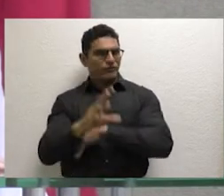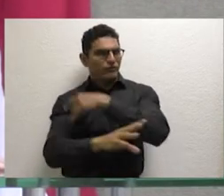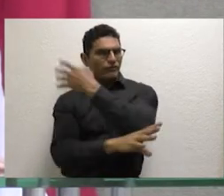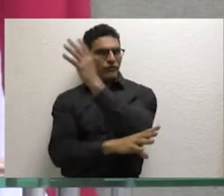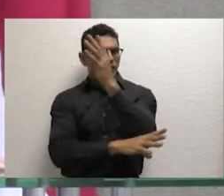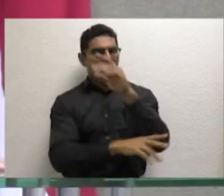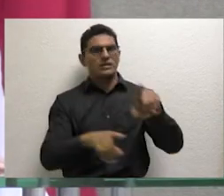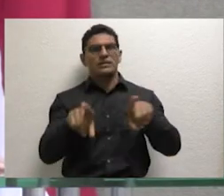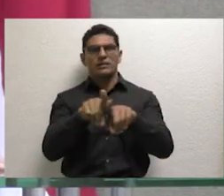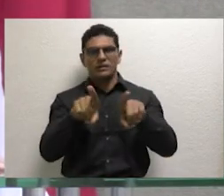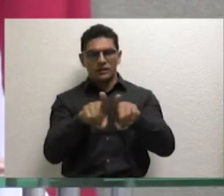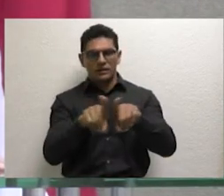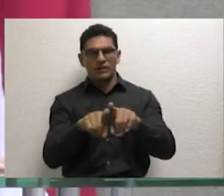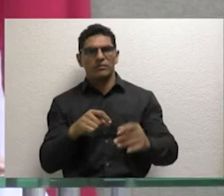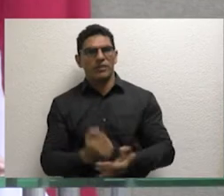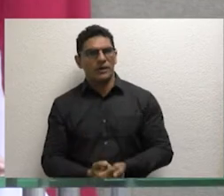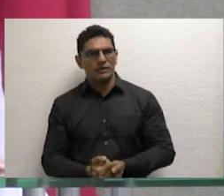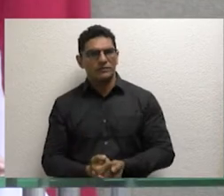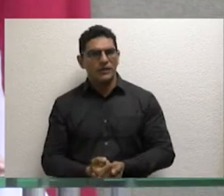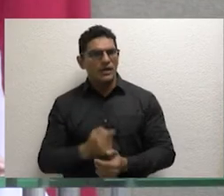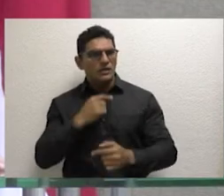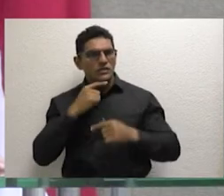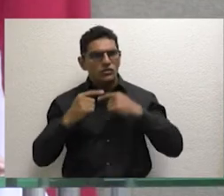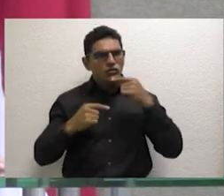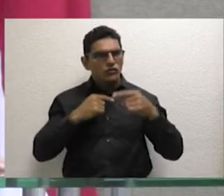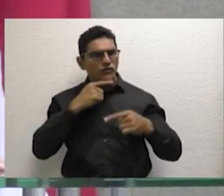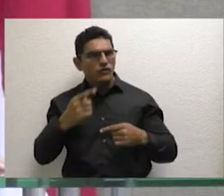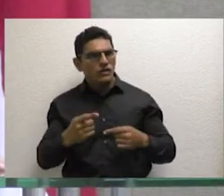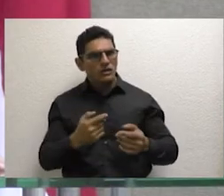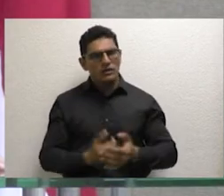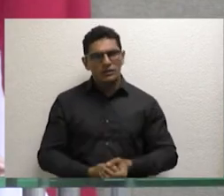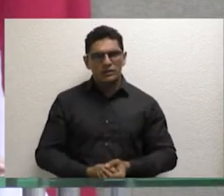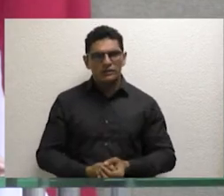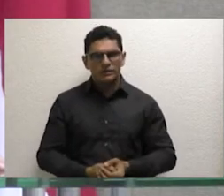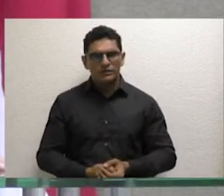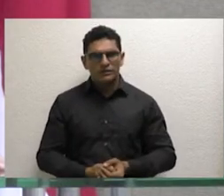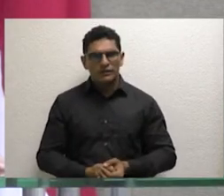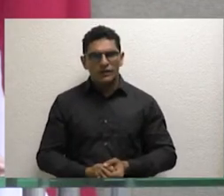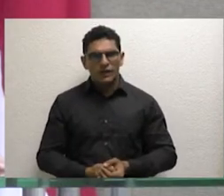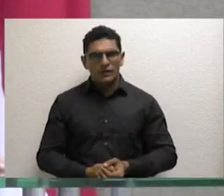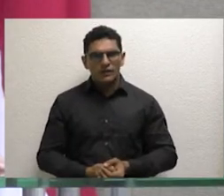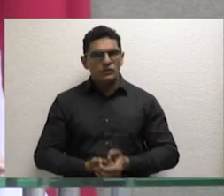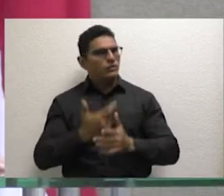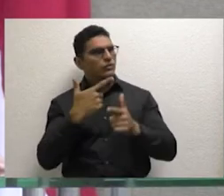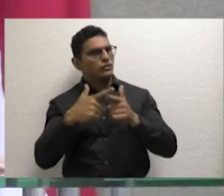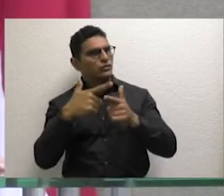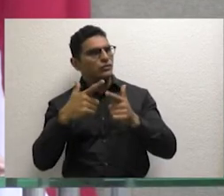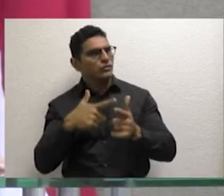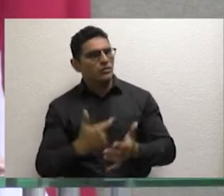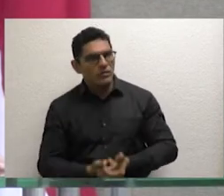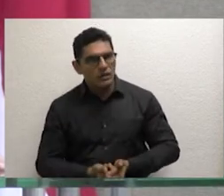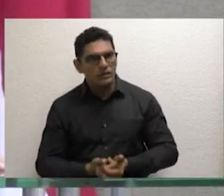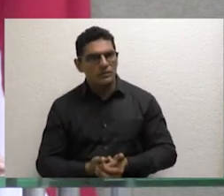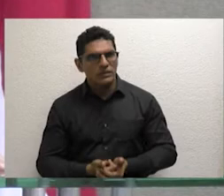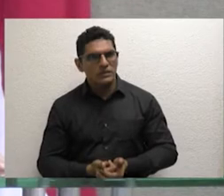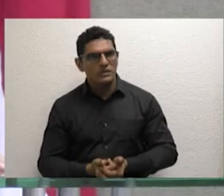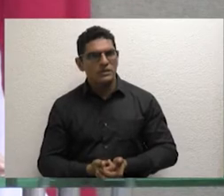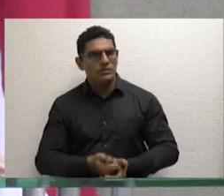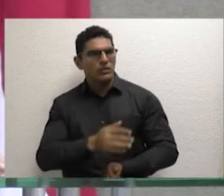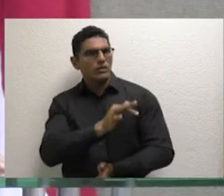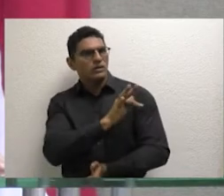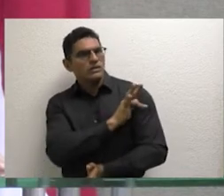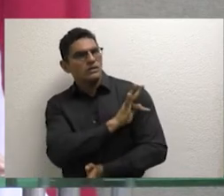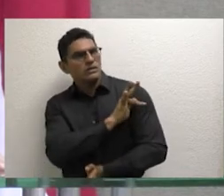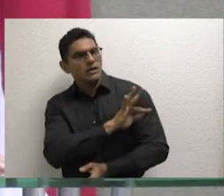se questiona a composição dessa renúncia por fatores técnicos